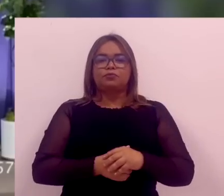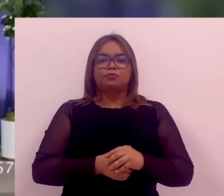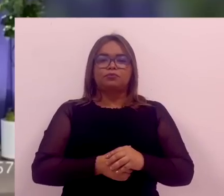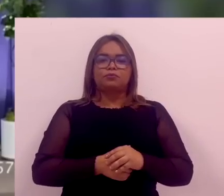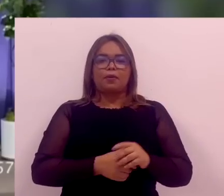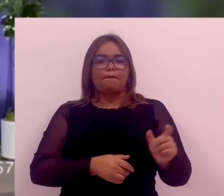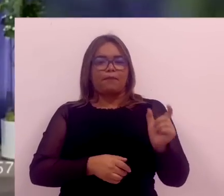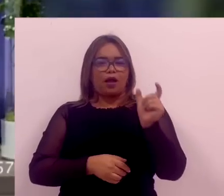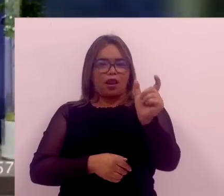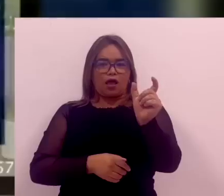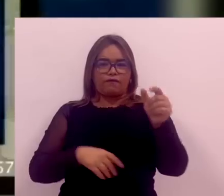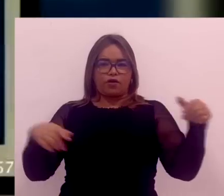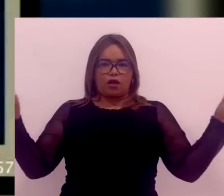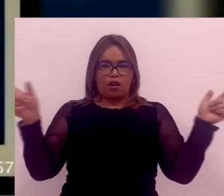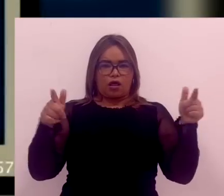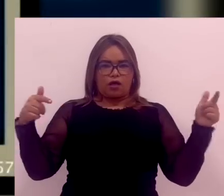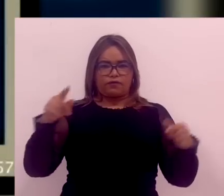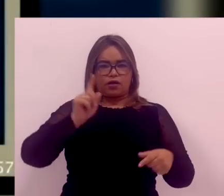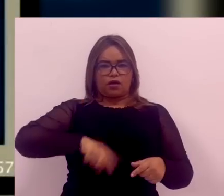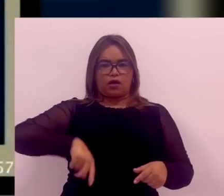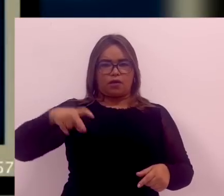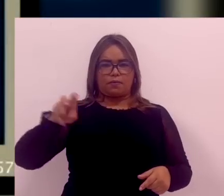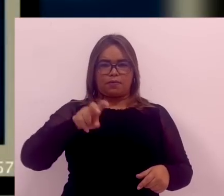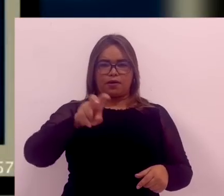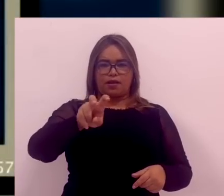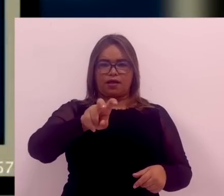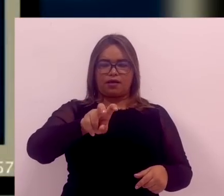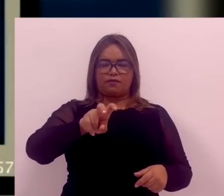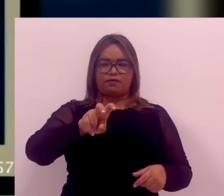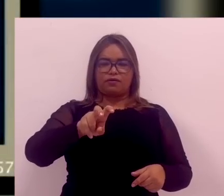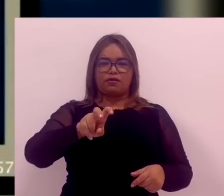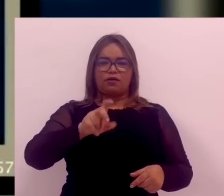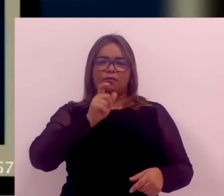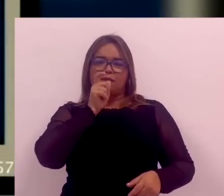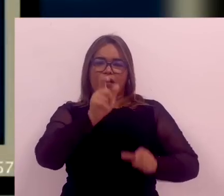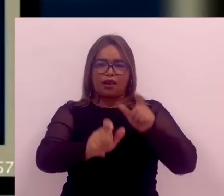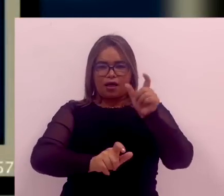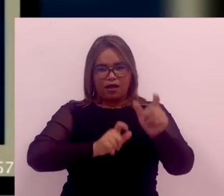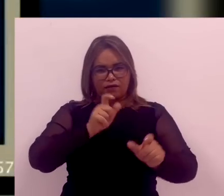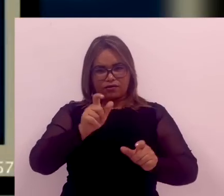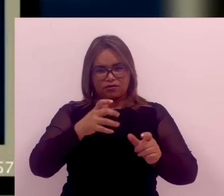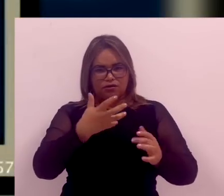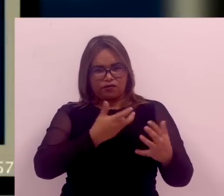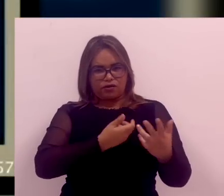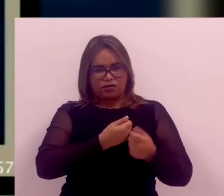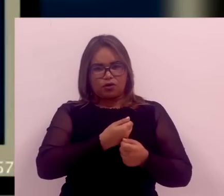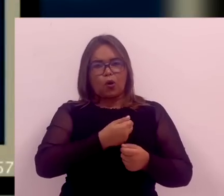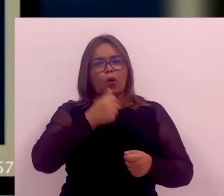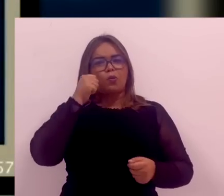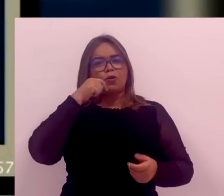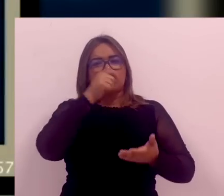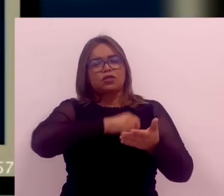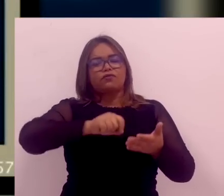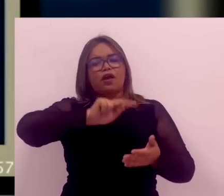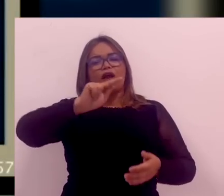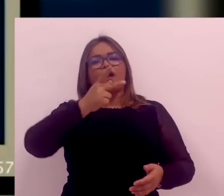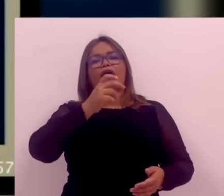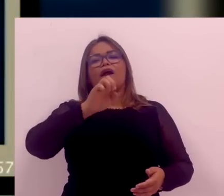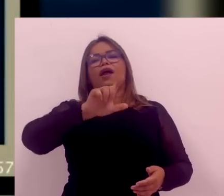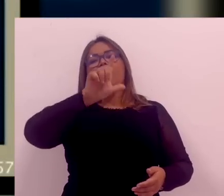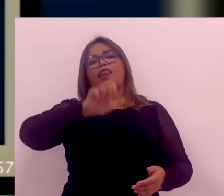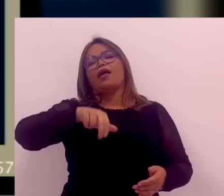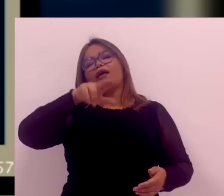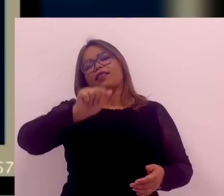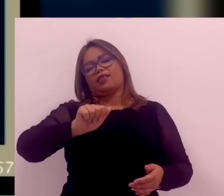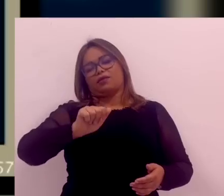civilização, liberdade, independência. Lúcifer é o Logos, a palavra, a serpente, o Salvador. Isso